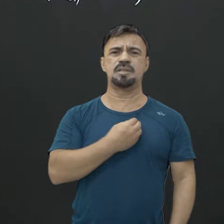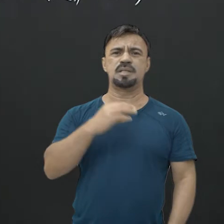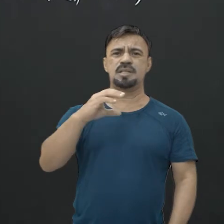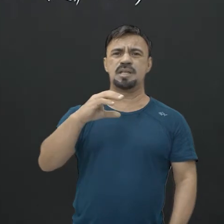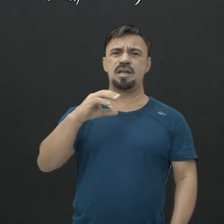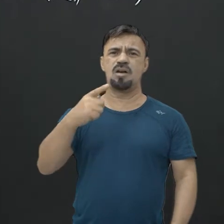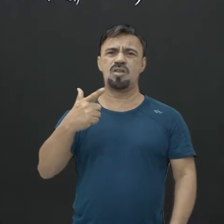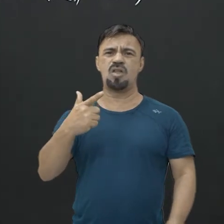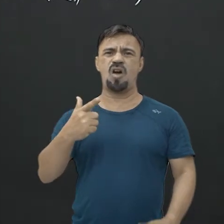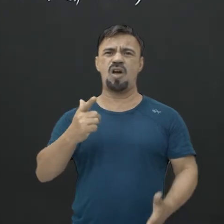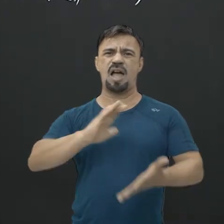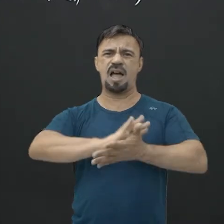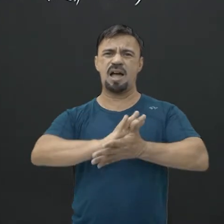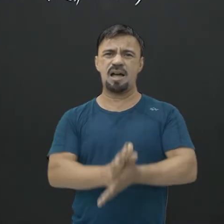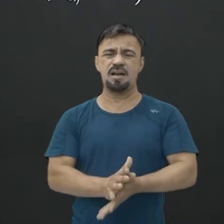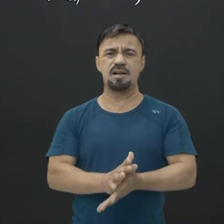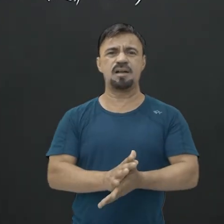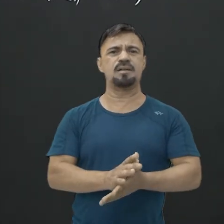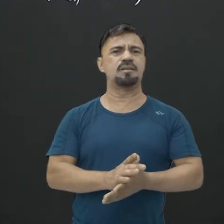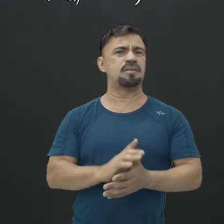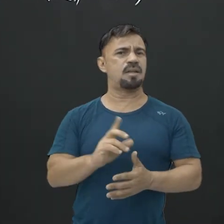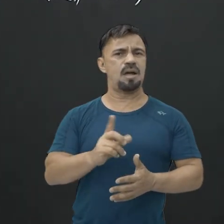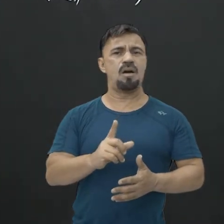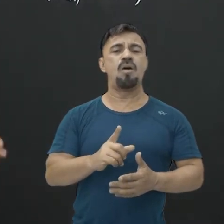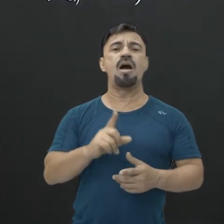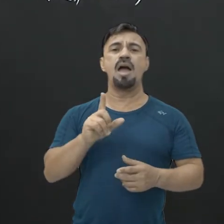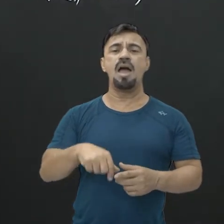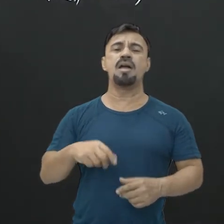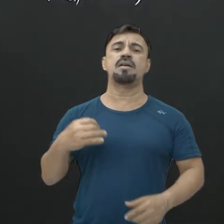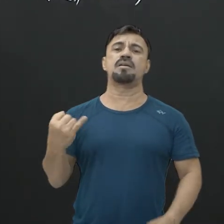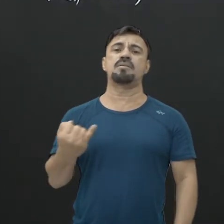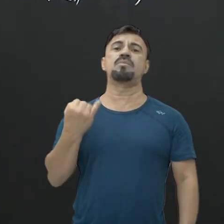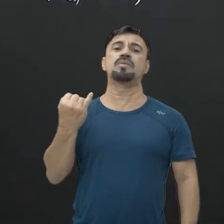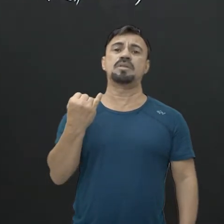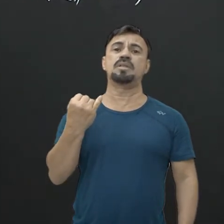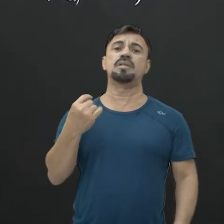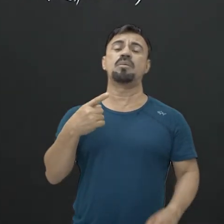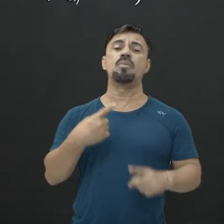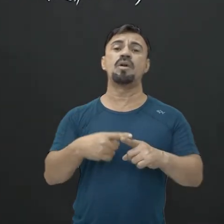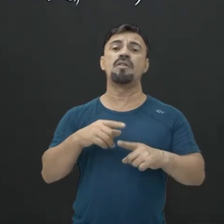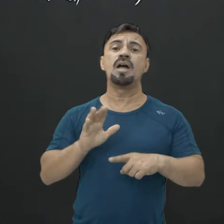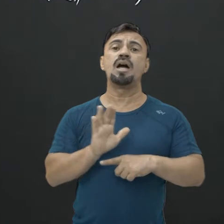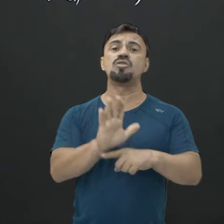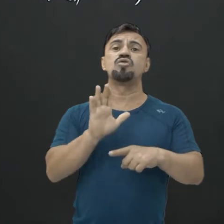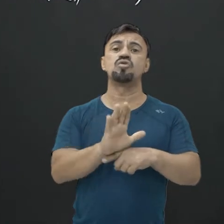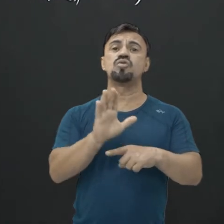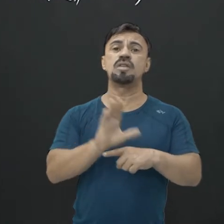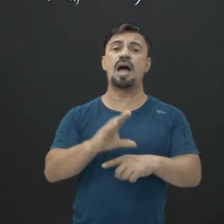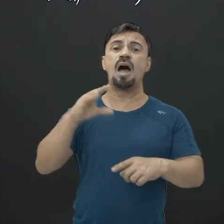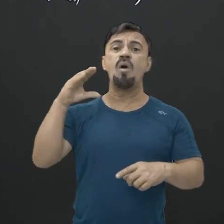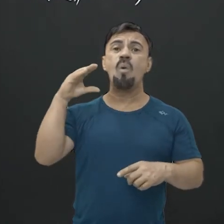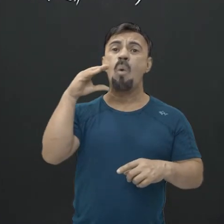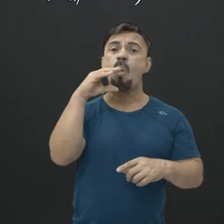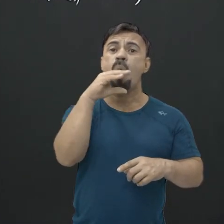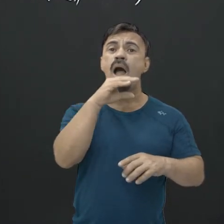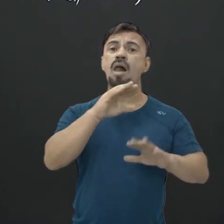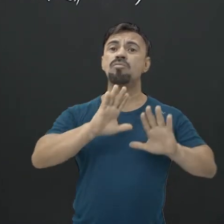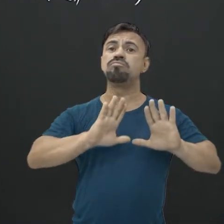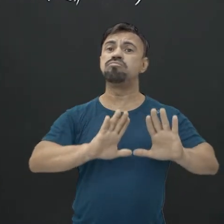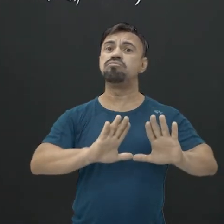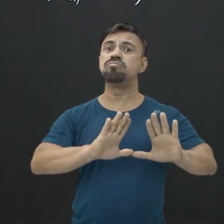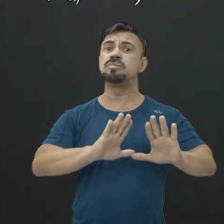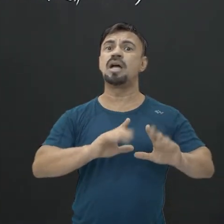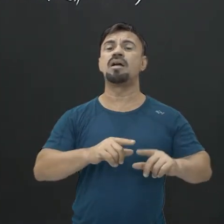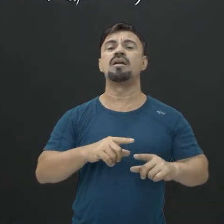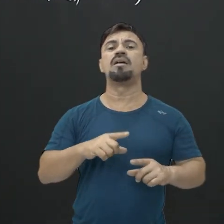CO2, abaixa o CO2. Não, o CO2 ele é importante, porque ele vai ajudar a reter esse calor, muito importante, inclusive.